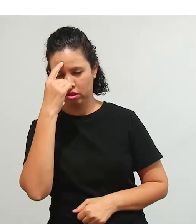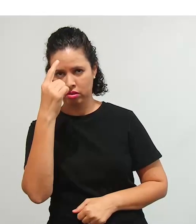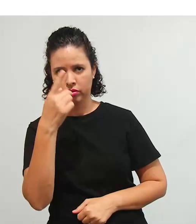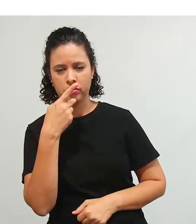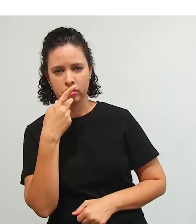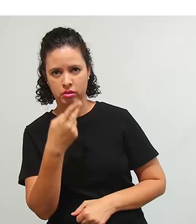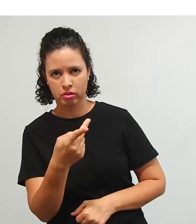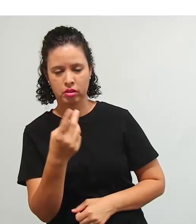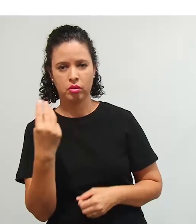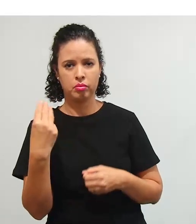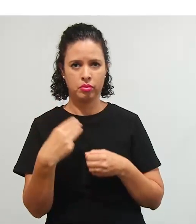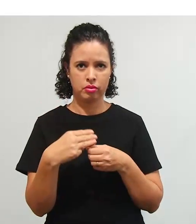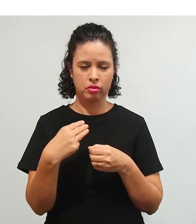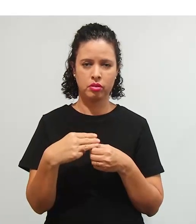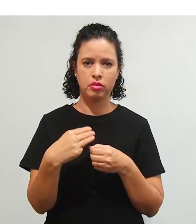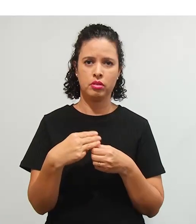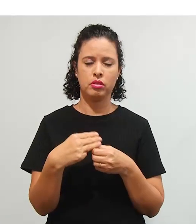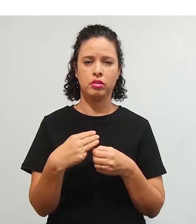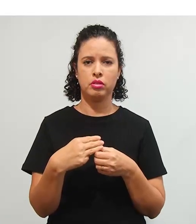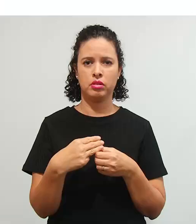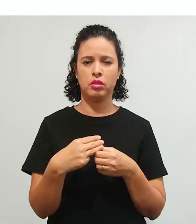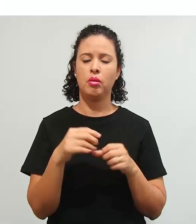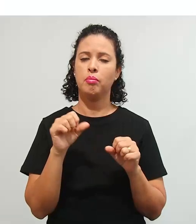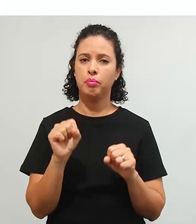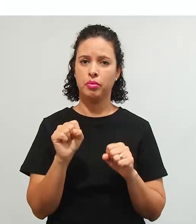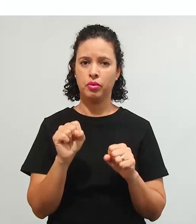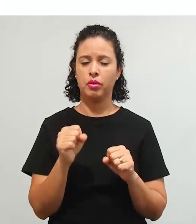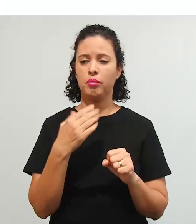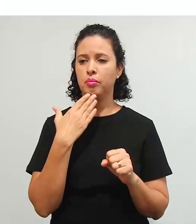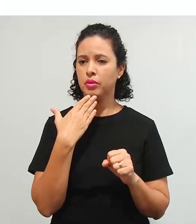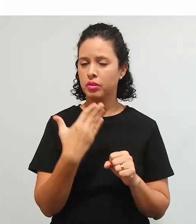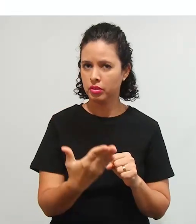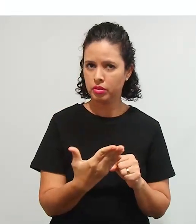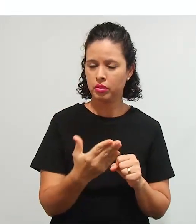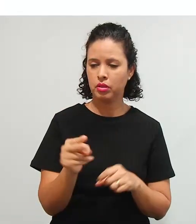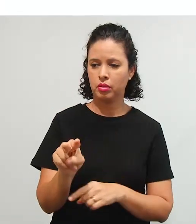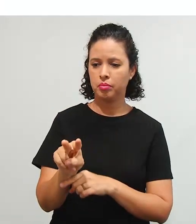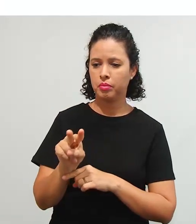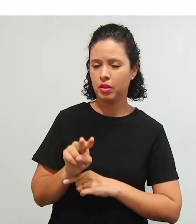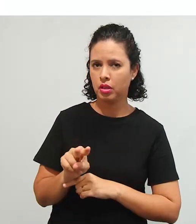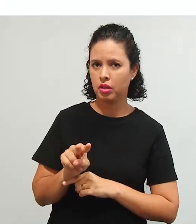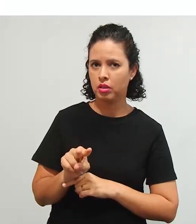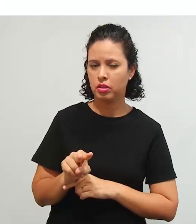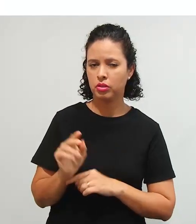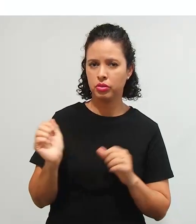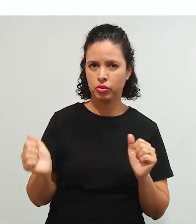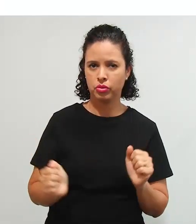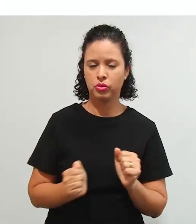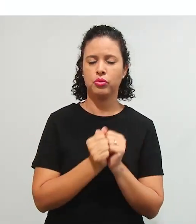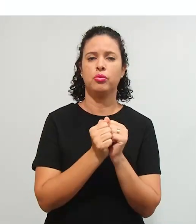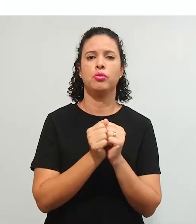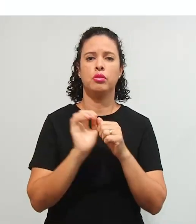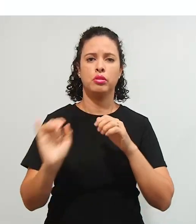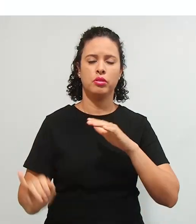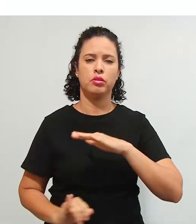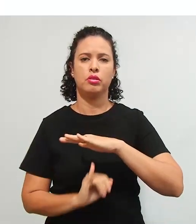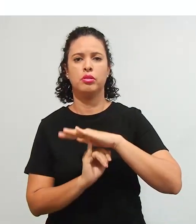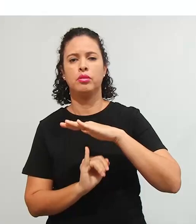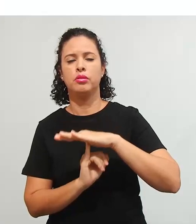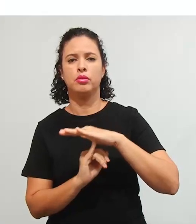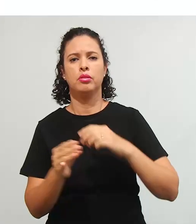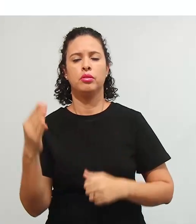que o município ele pode solicitar empréstimo junto às